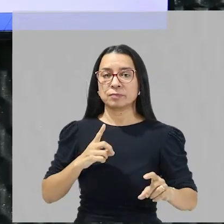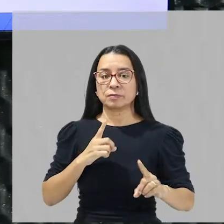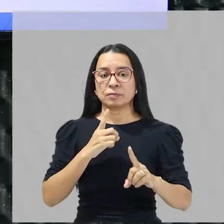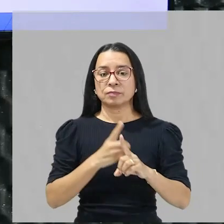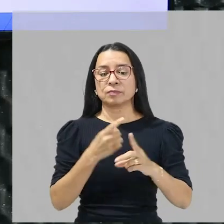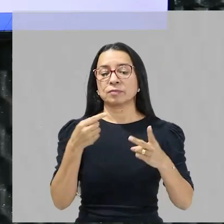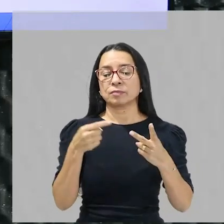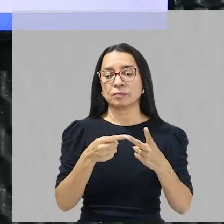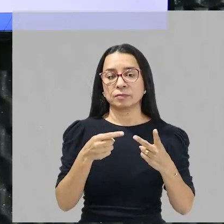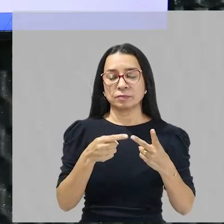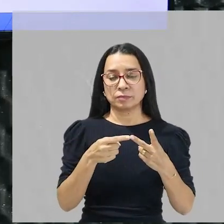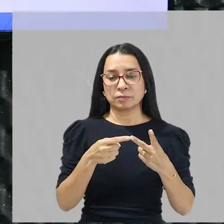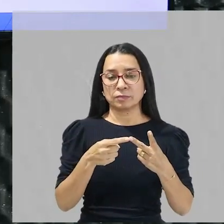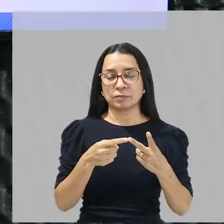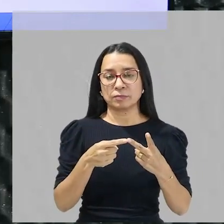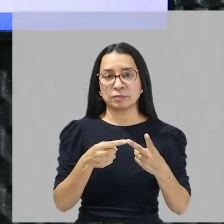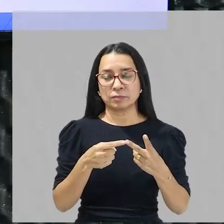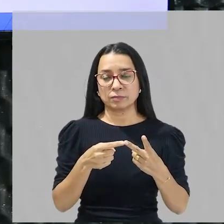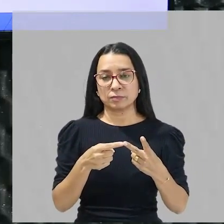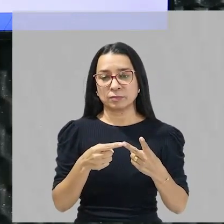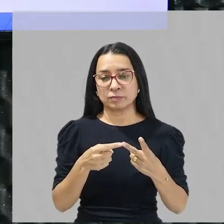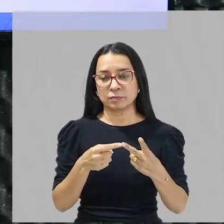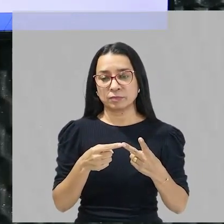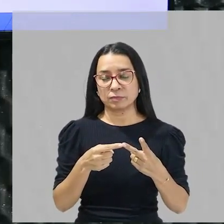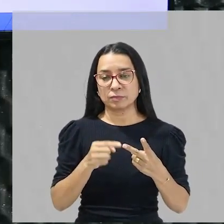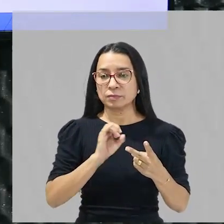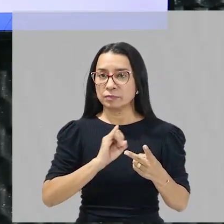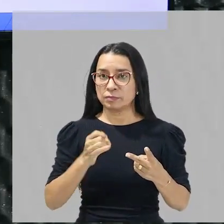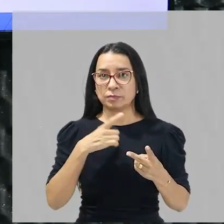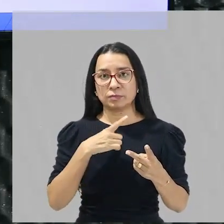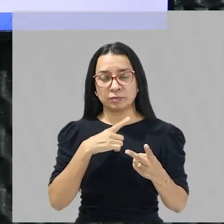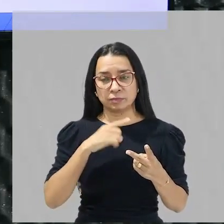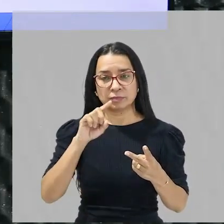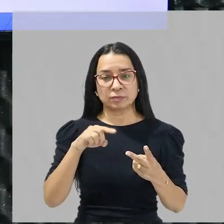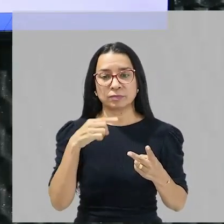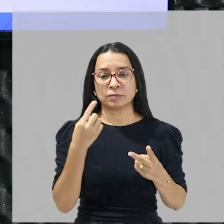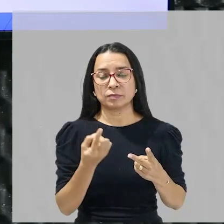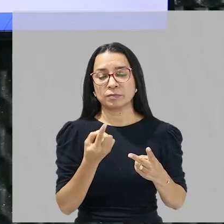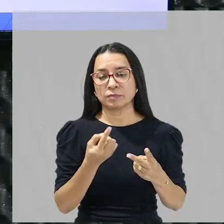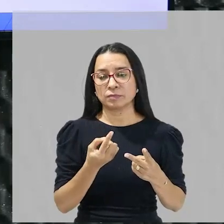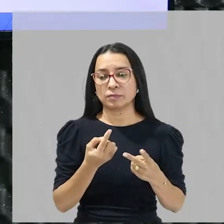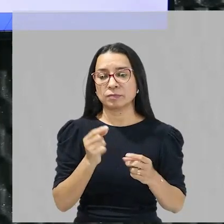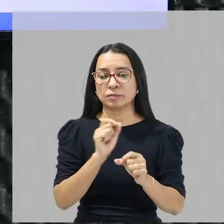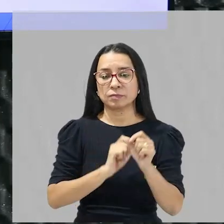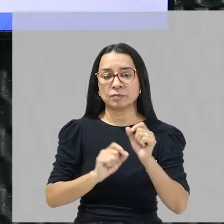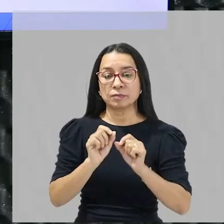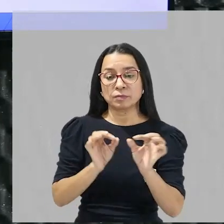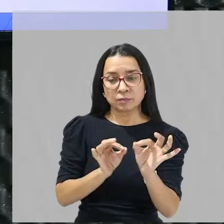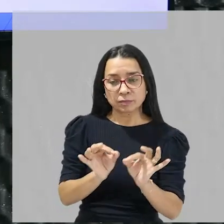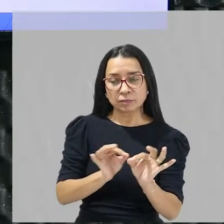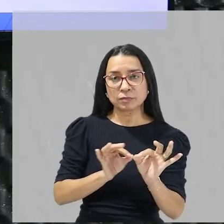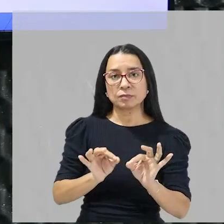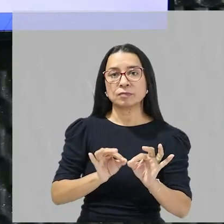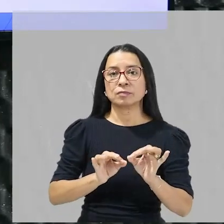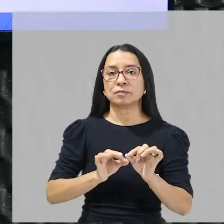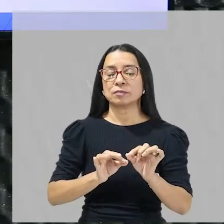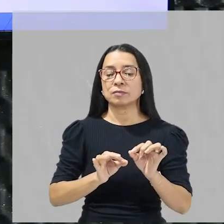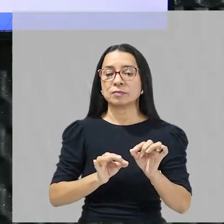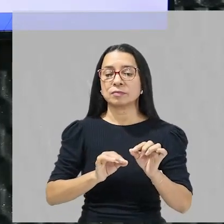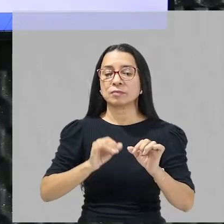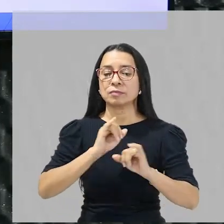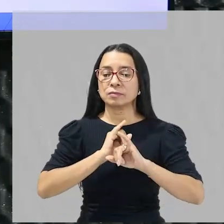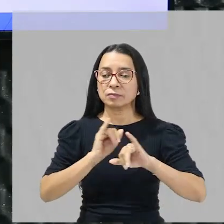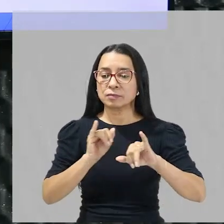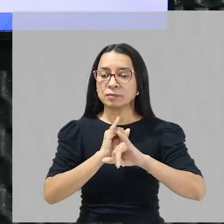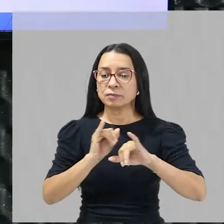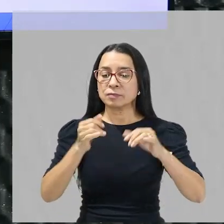as raízes, né, x', x2', se houverem, e depois vamos marcar todas essas informações, né, na reta real